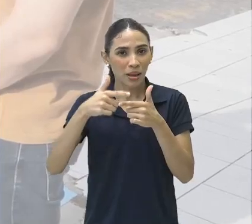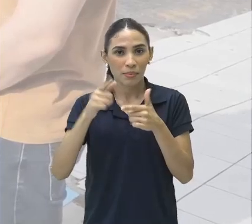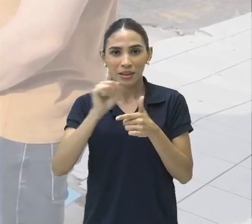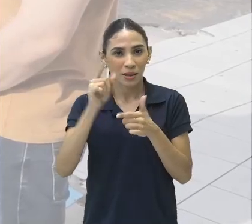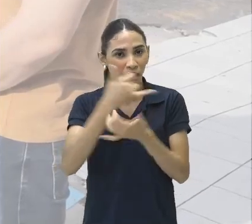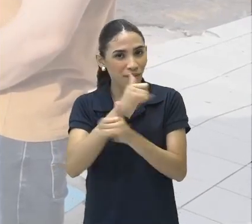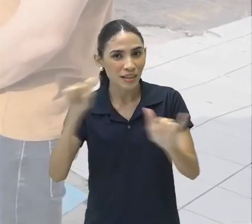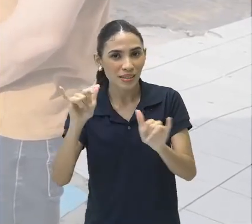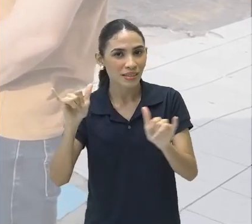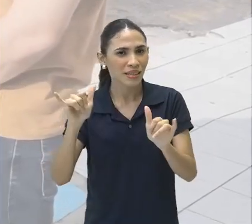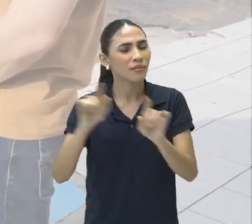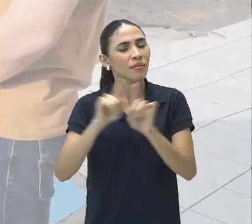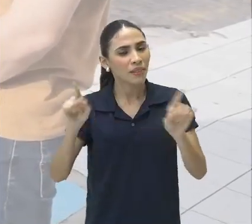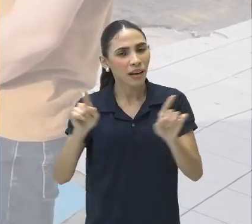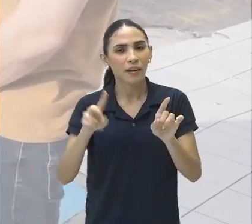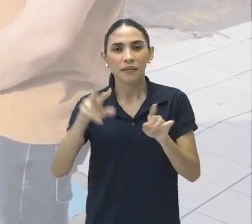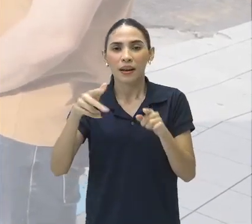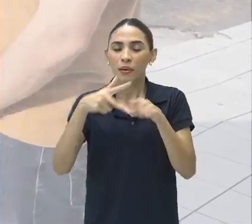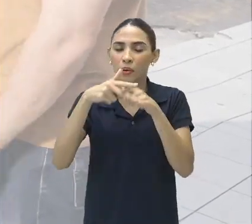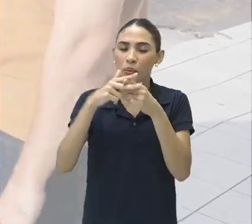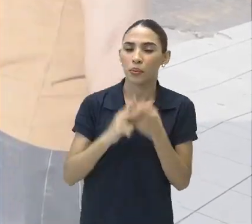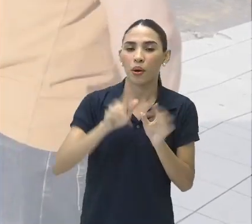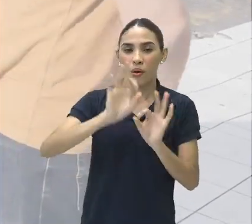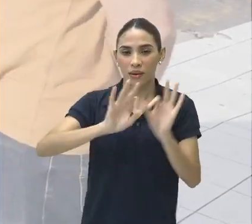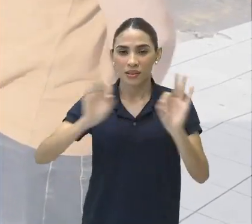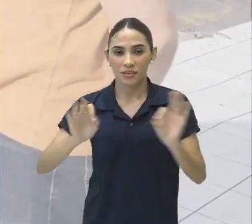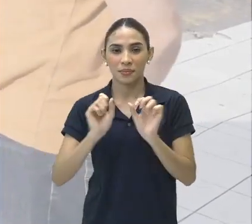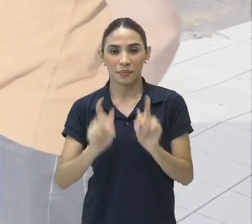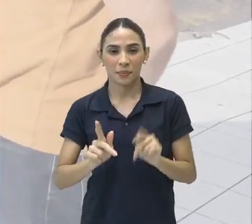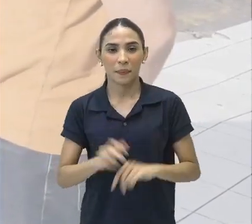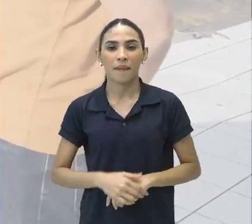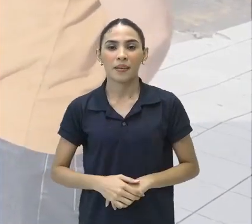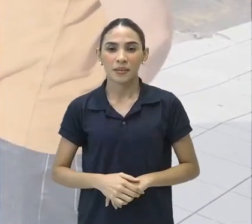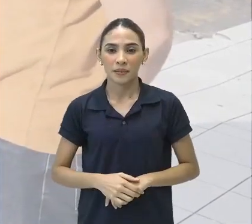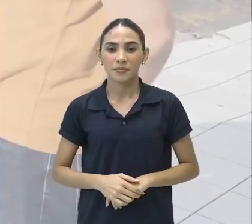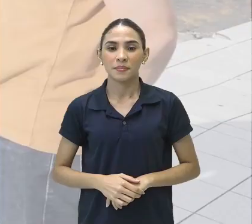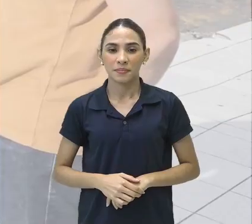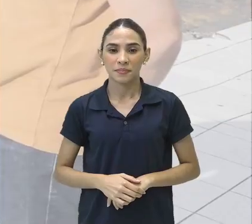Eles vão resolvendo, vão ajustando a sua medida. Isso aí.